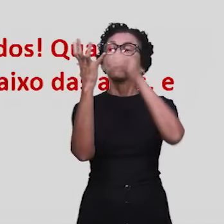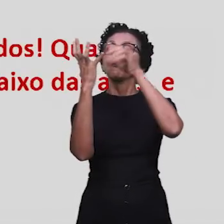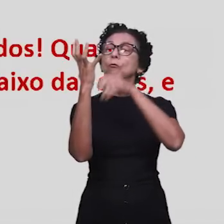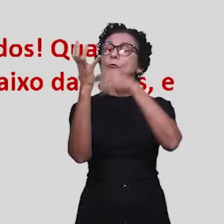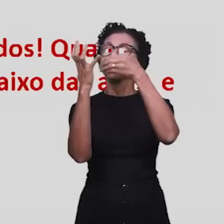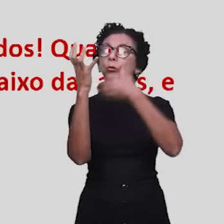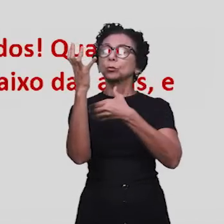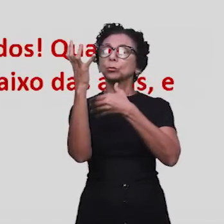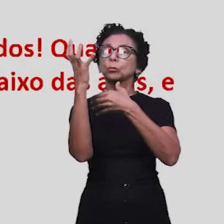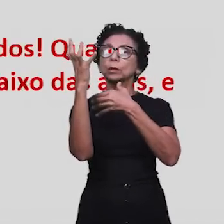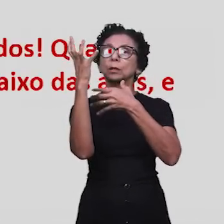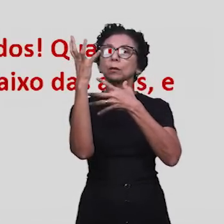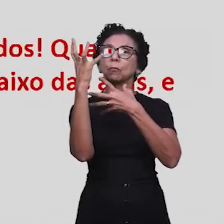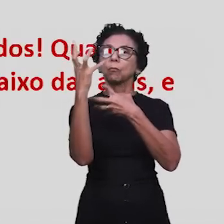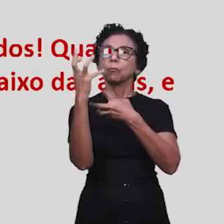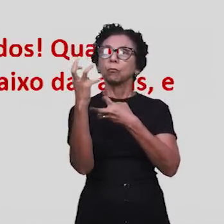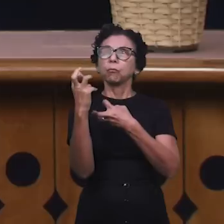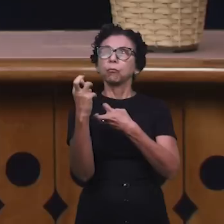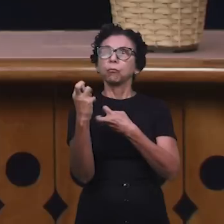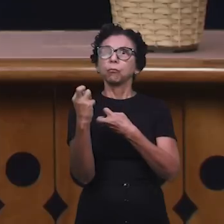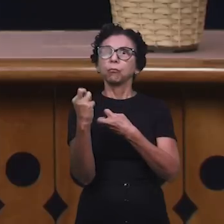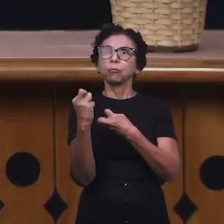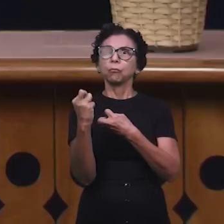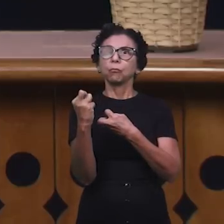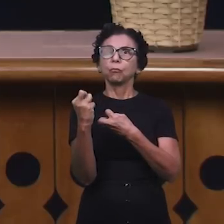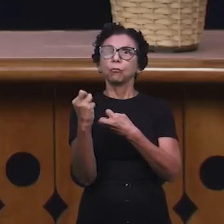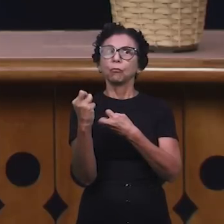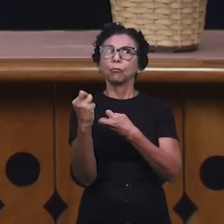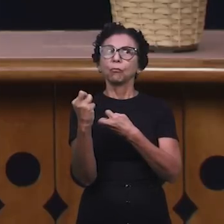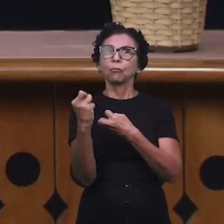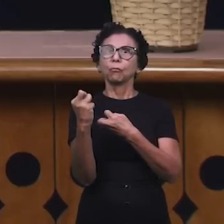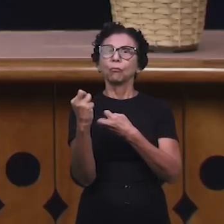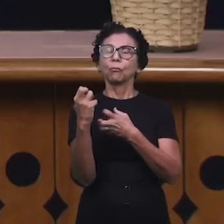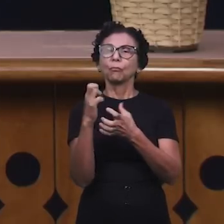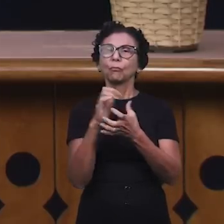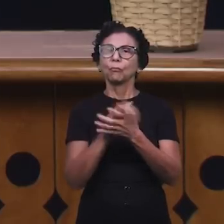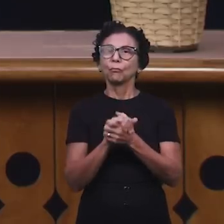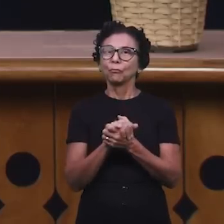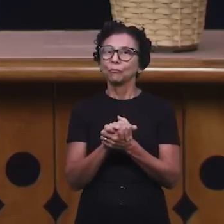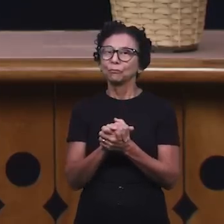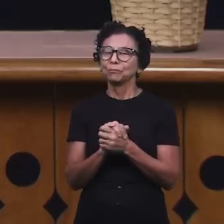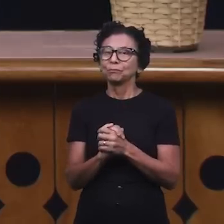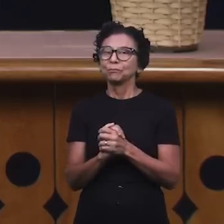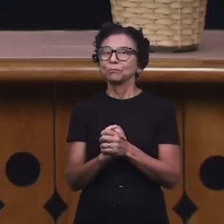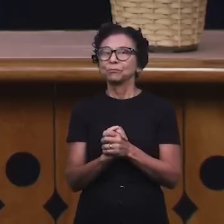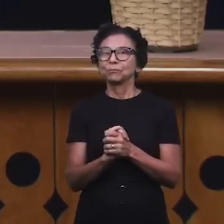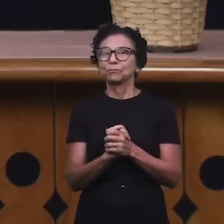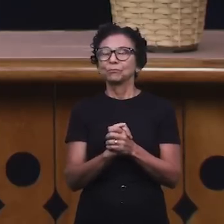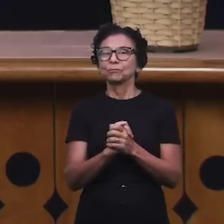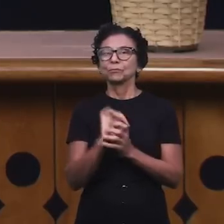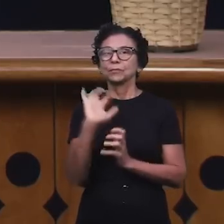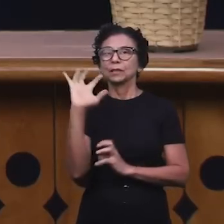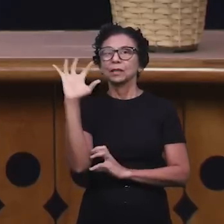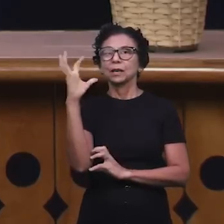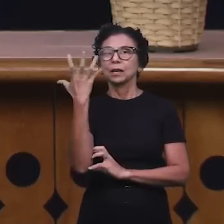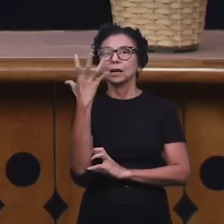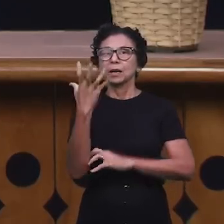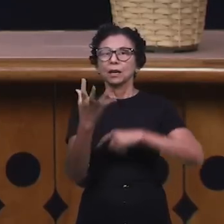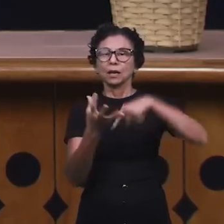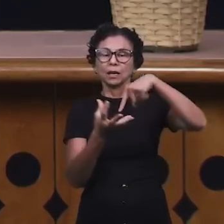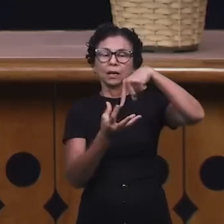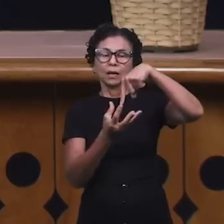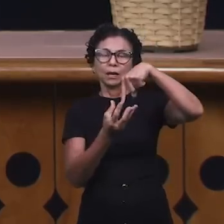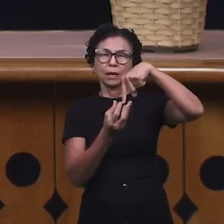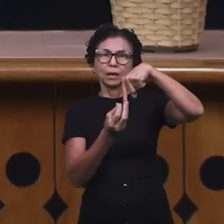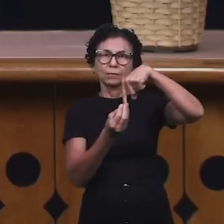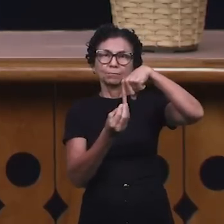A figueira, na Bíblia, tipifica, representa o povo de Israel, a